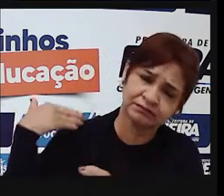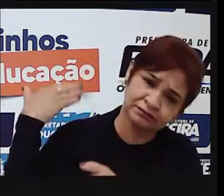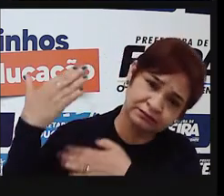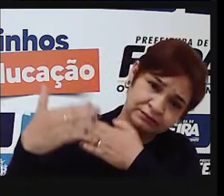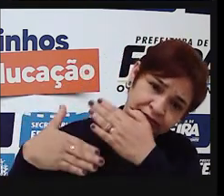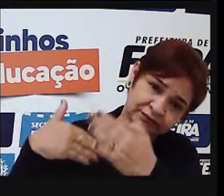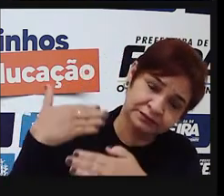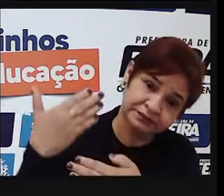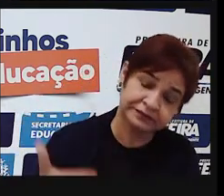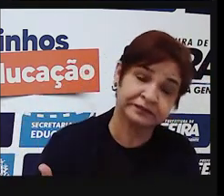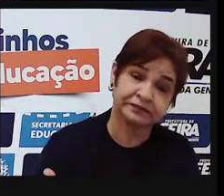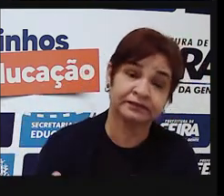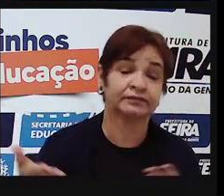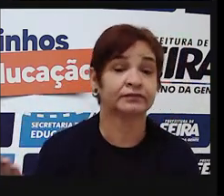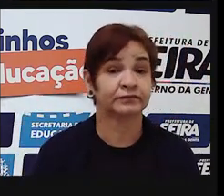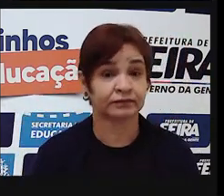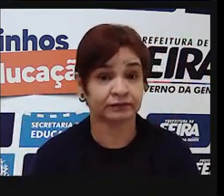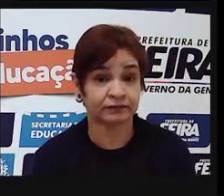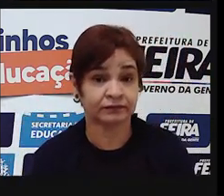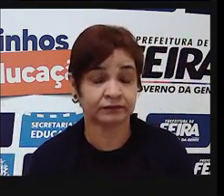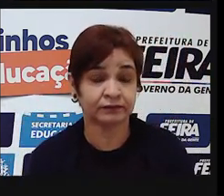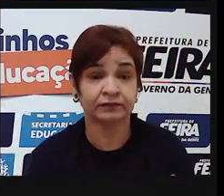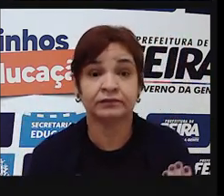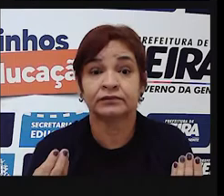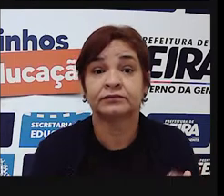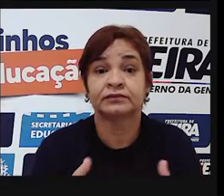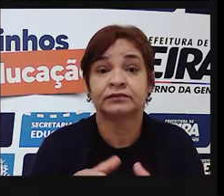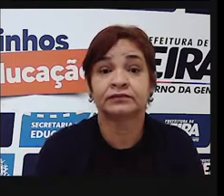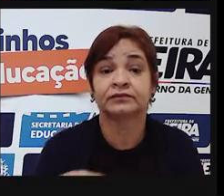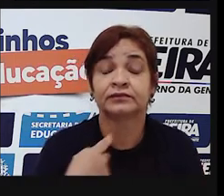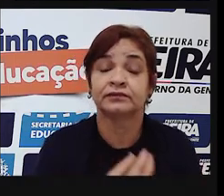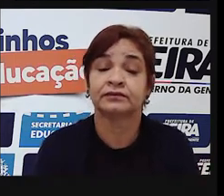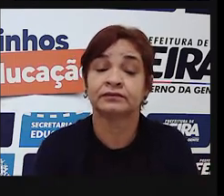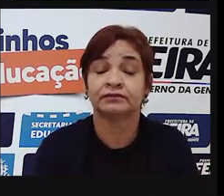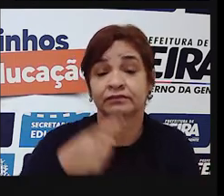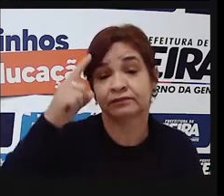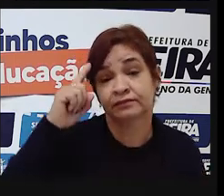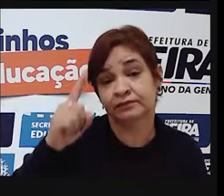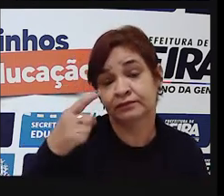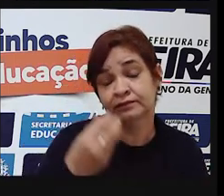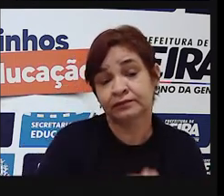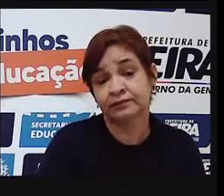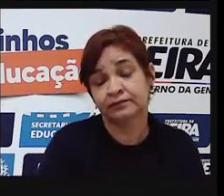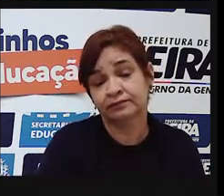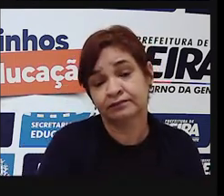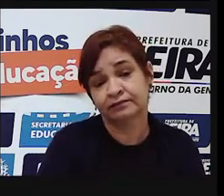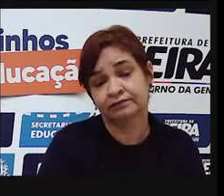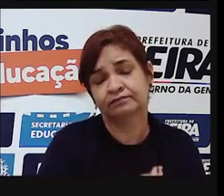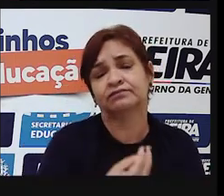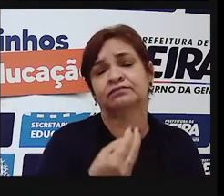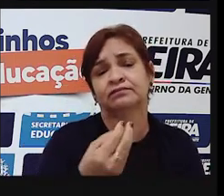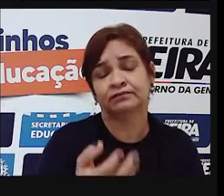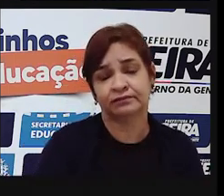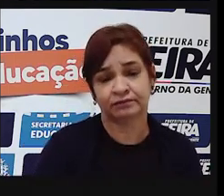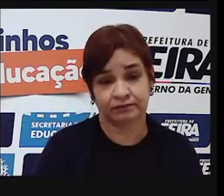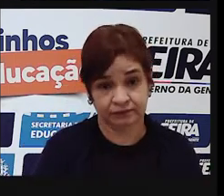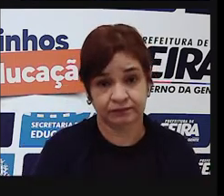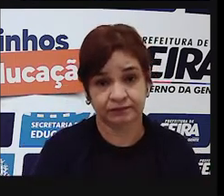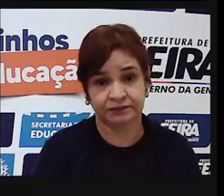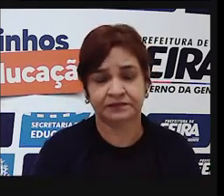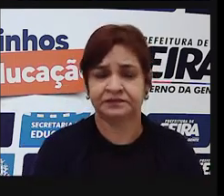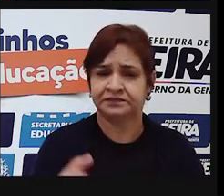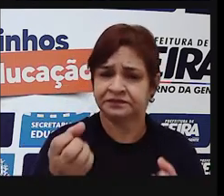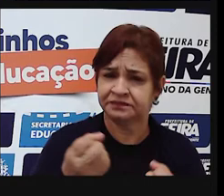chegar aonde a gente quer. Mas a cada dia a vida vai nos ensinando, a cada tropeço, a cada